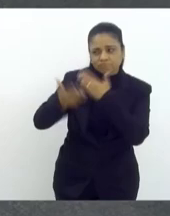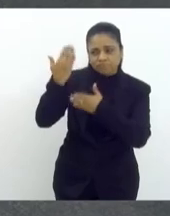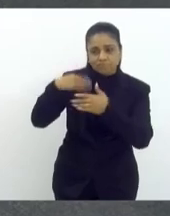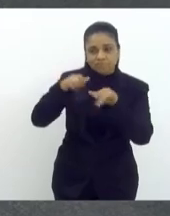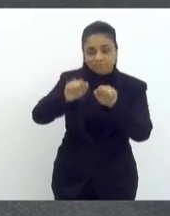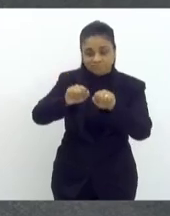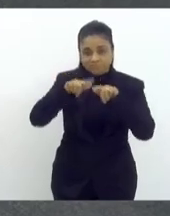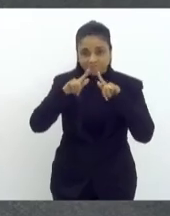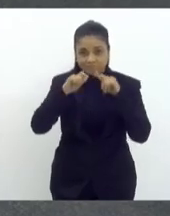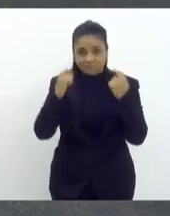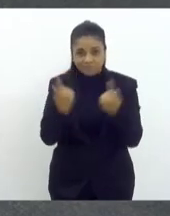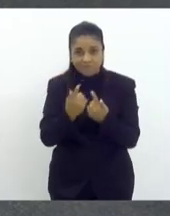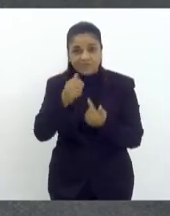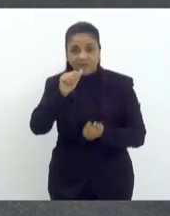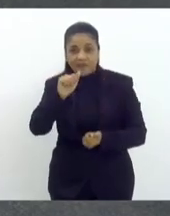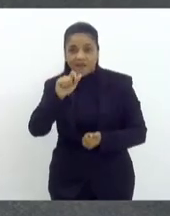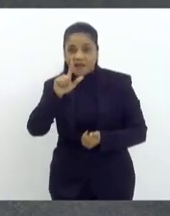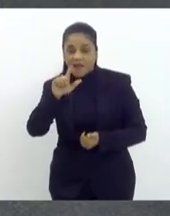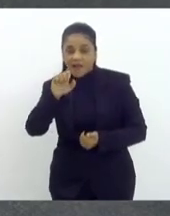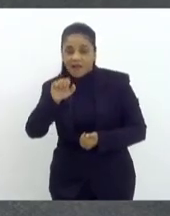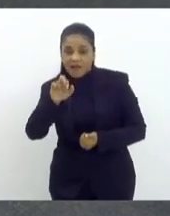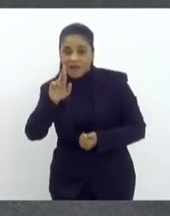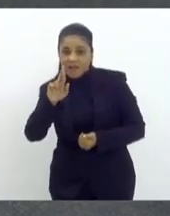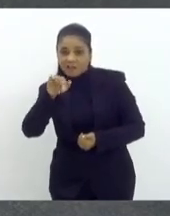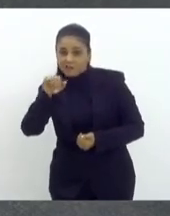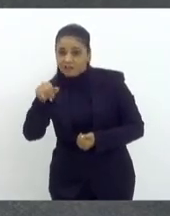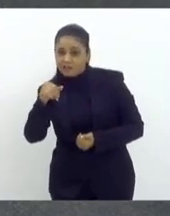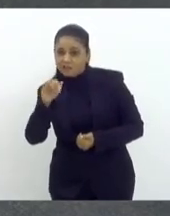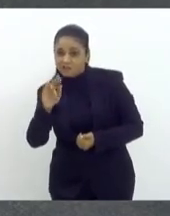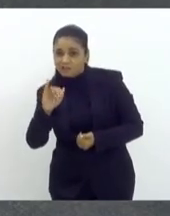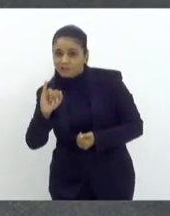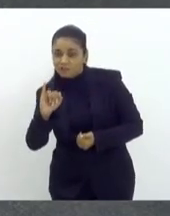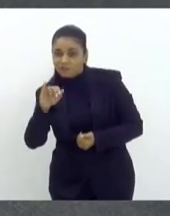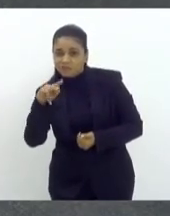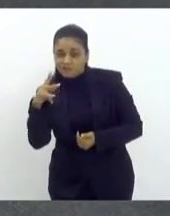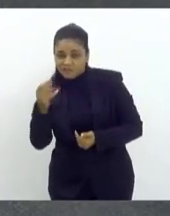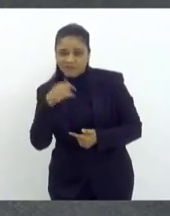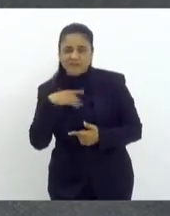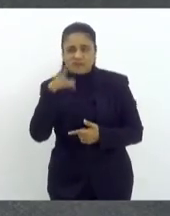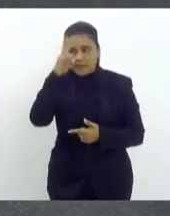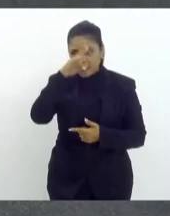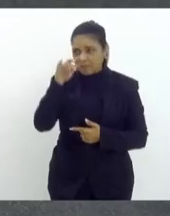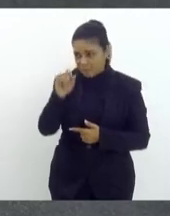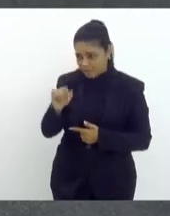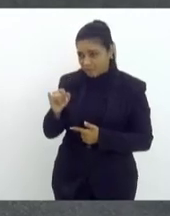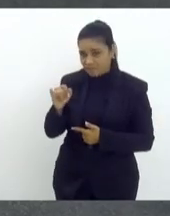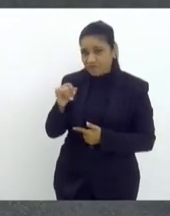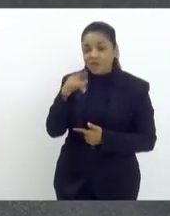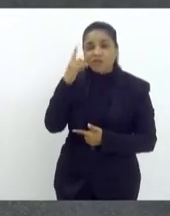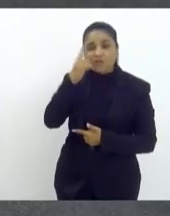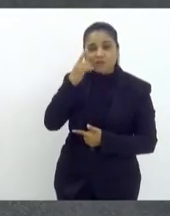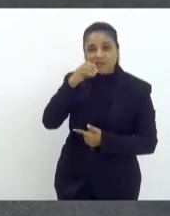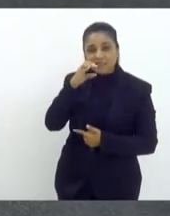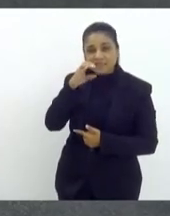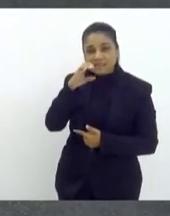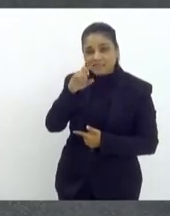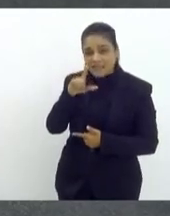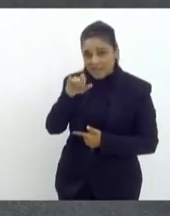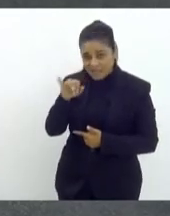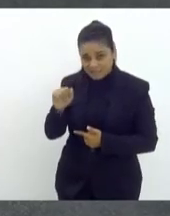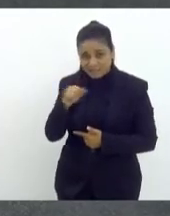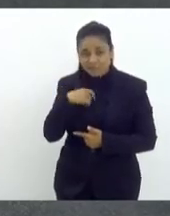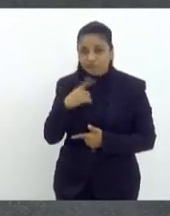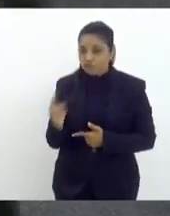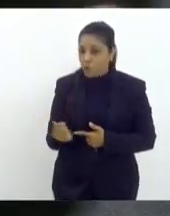a alerginha as deputadas que estão aqui desde o mandato anterior né deputada Célia vão se lembrar bem que tinha apenas